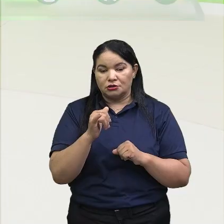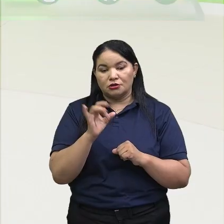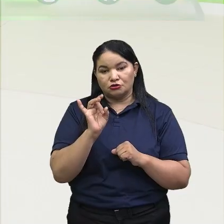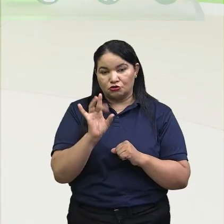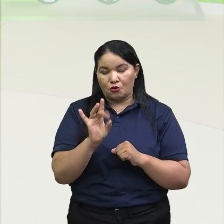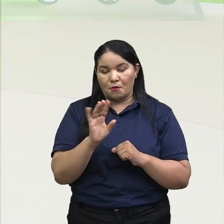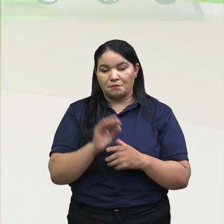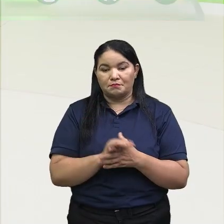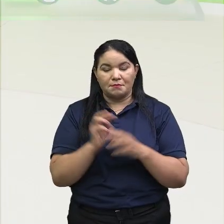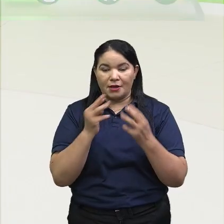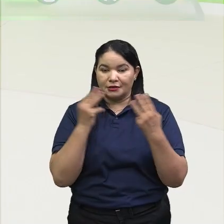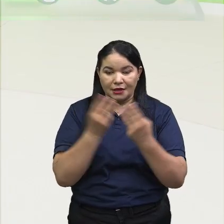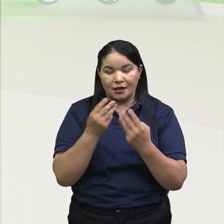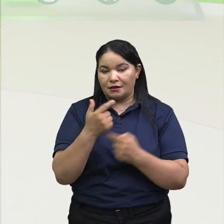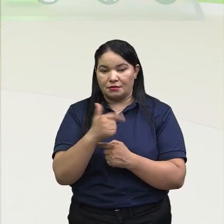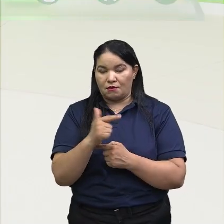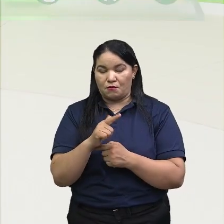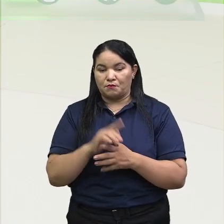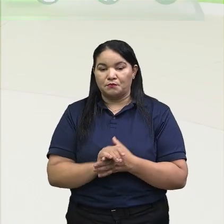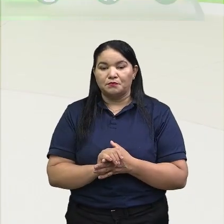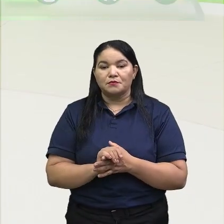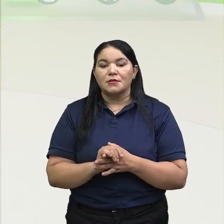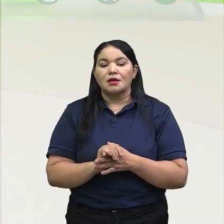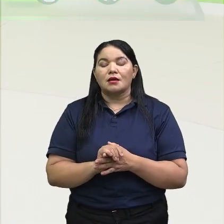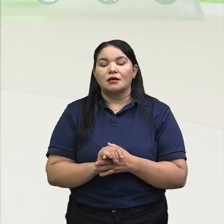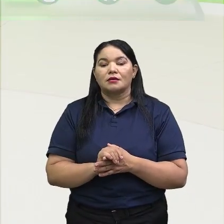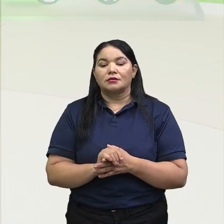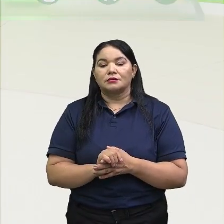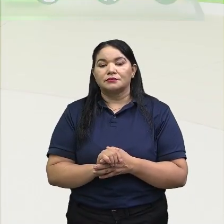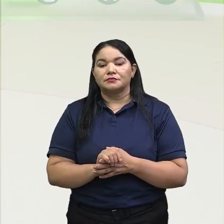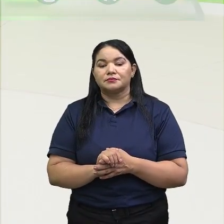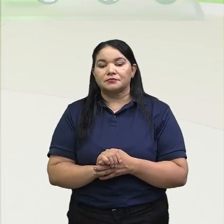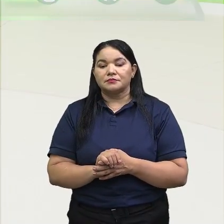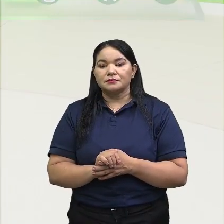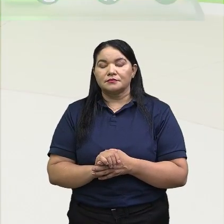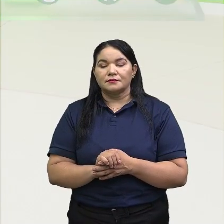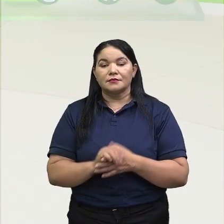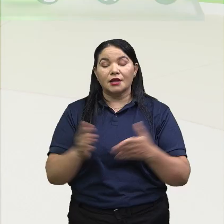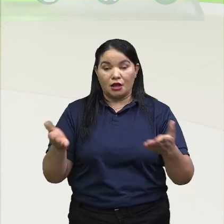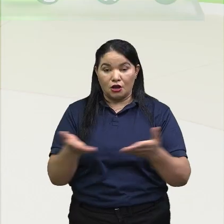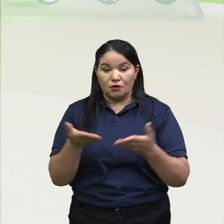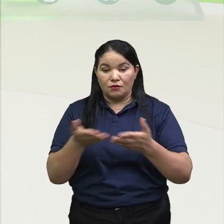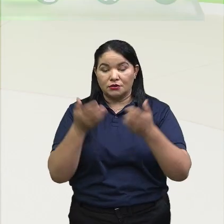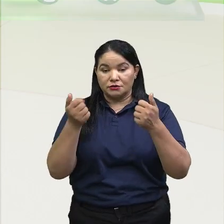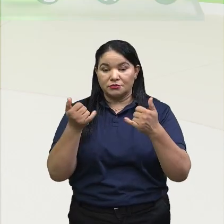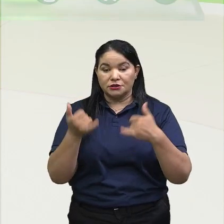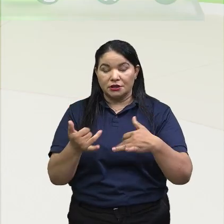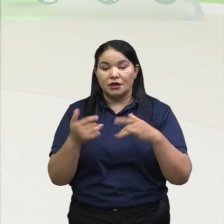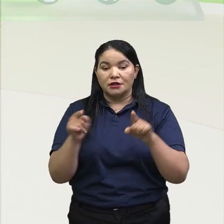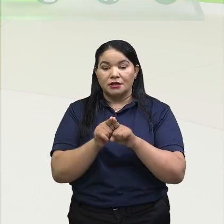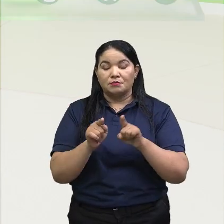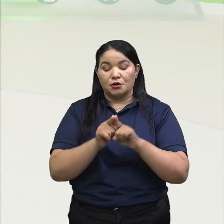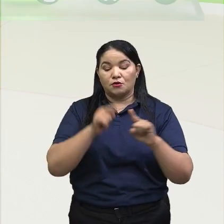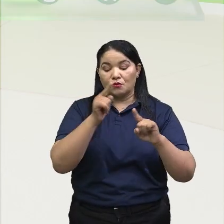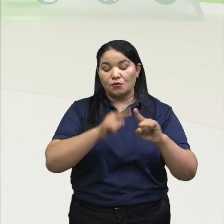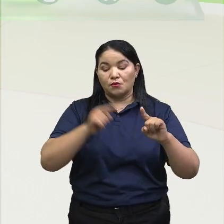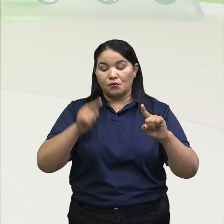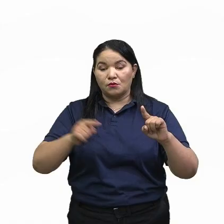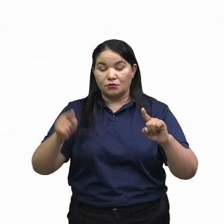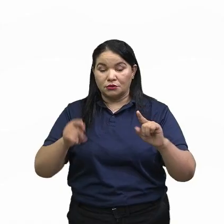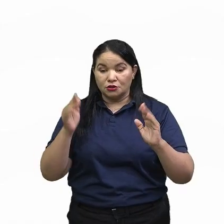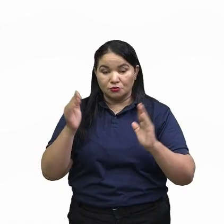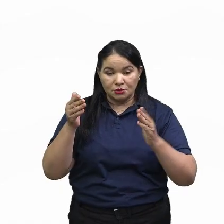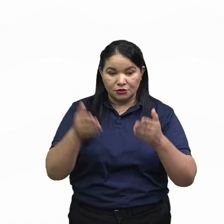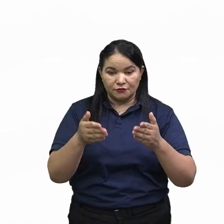então, transporta energia sem precisar transportar matéria. E agora nós vamos falar de uma onda em específico, que